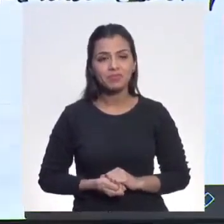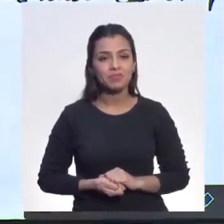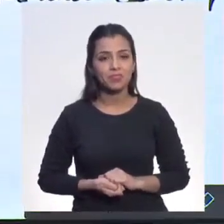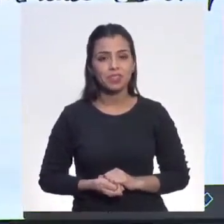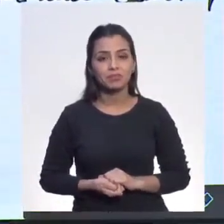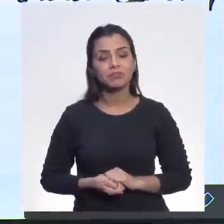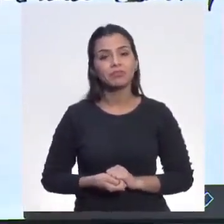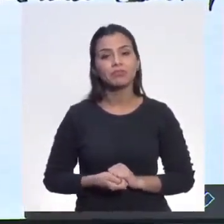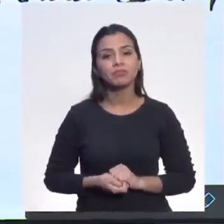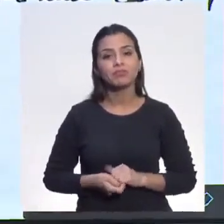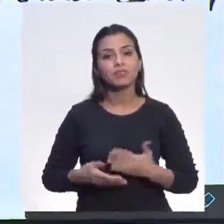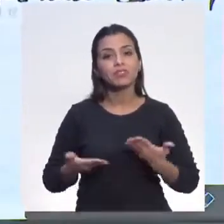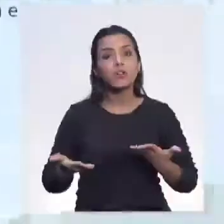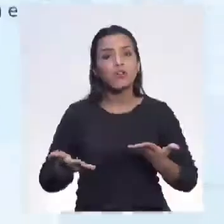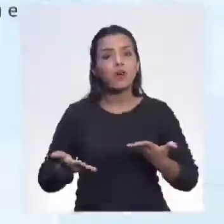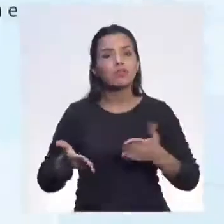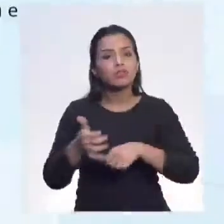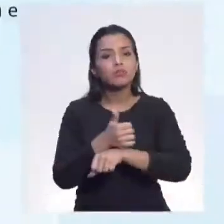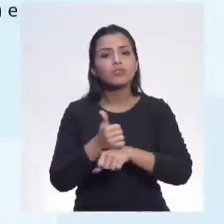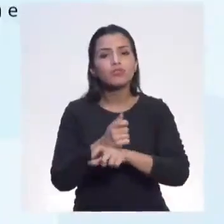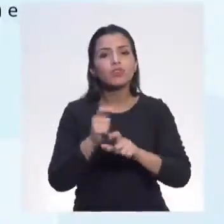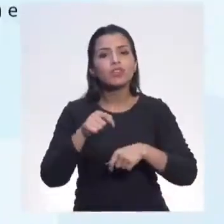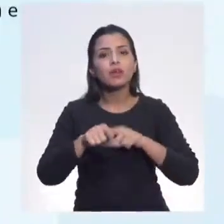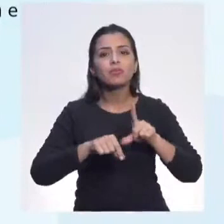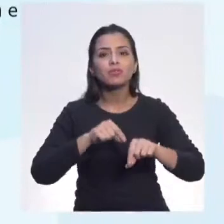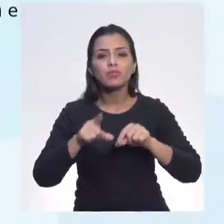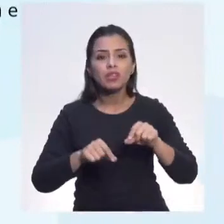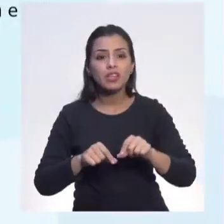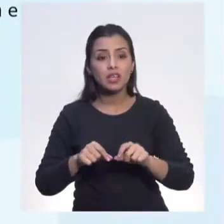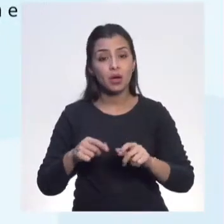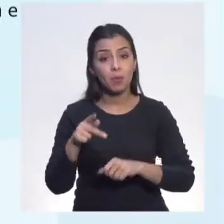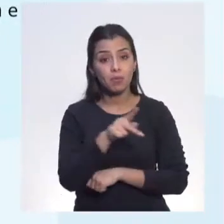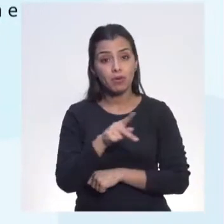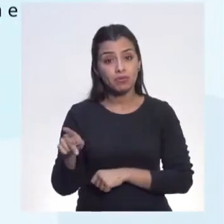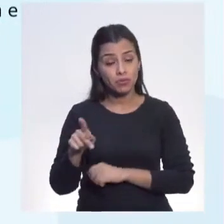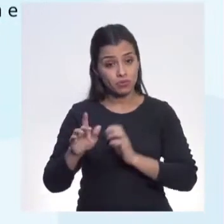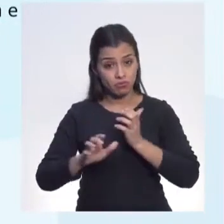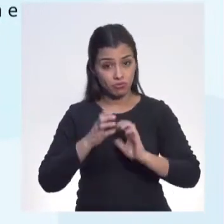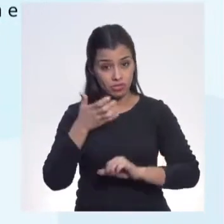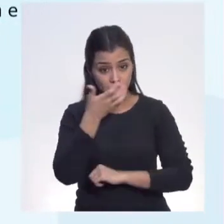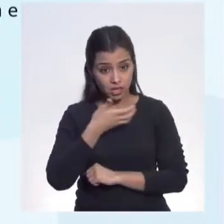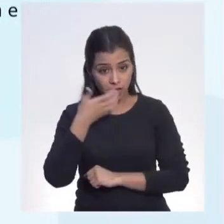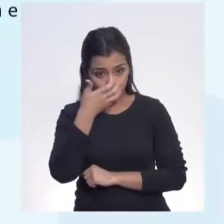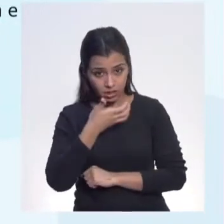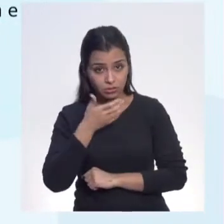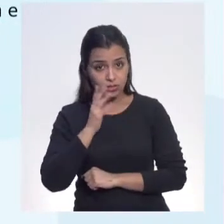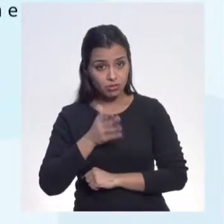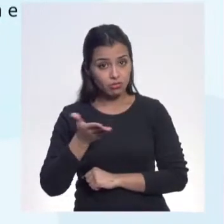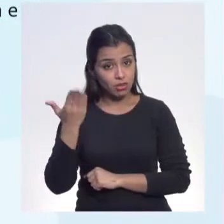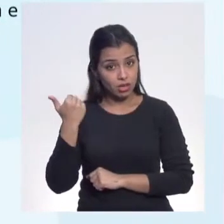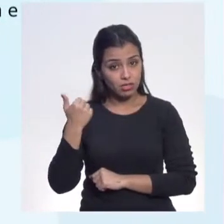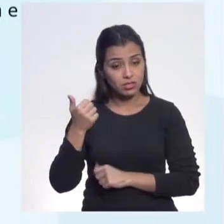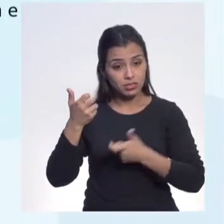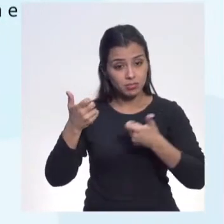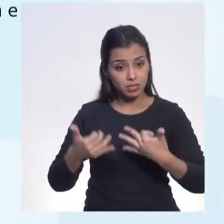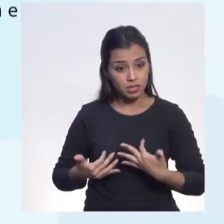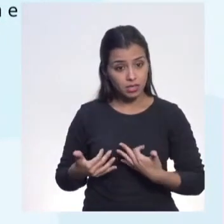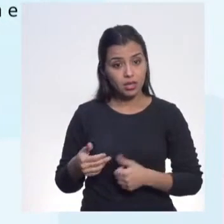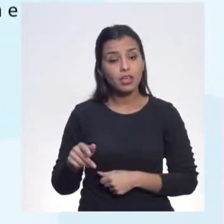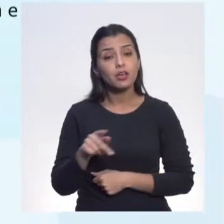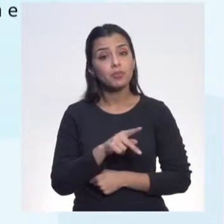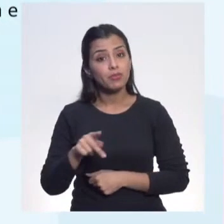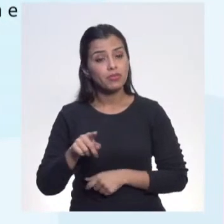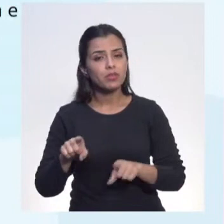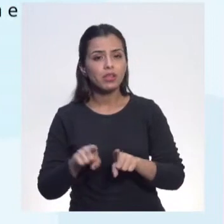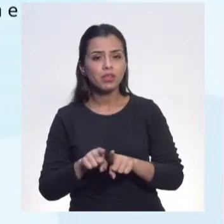profissões, então, ainda a gente pode exercer, além dessas? Professor de canto, como a gente já falou antes, né, tem o ensaiador vocal, o preparador, e temos também o professor. O professor,